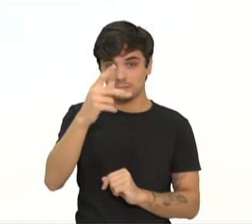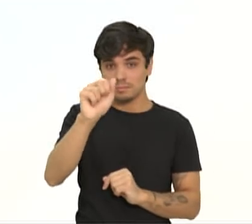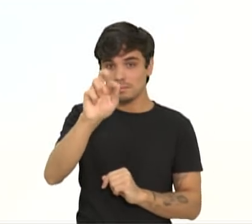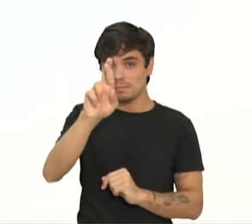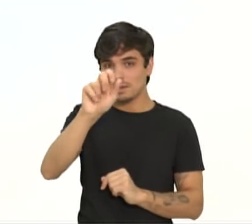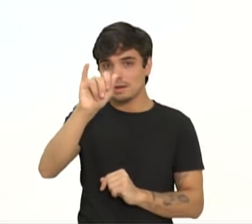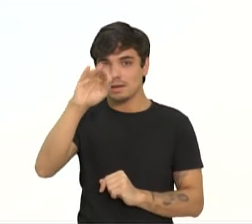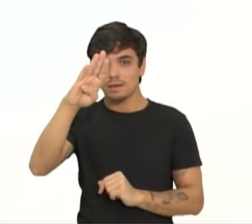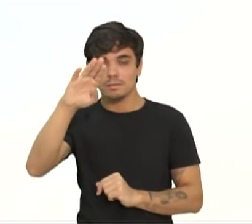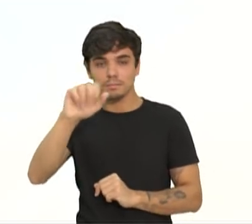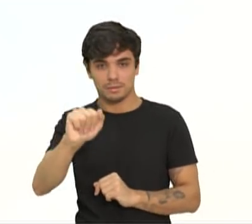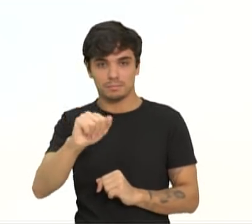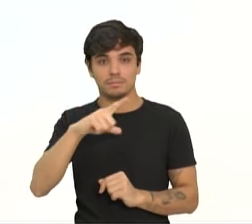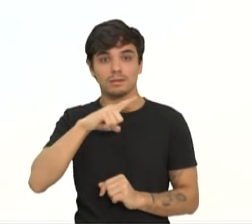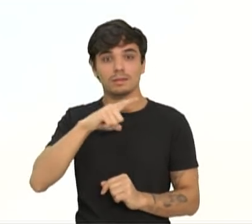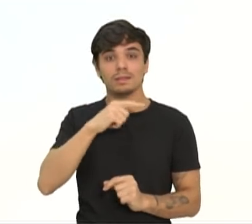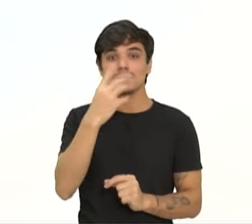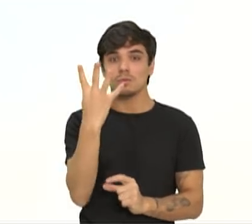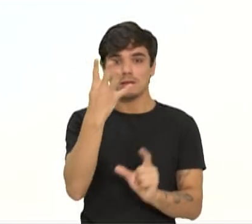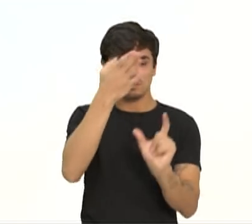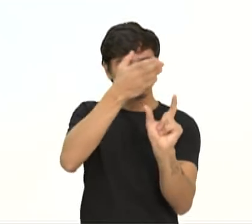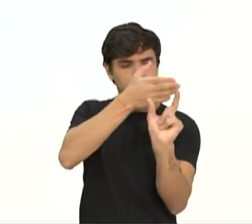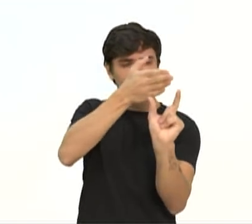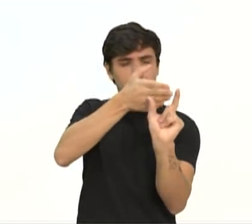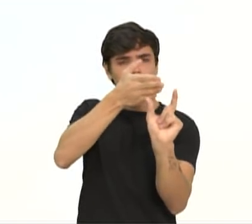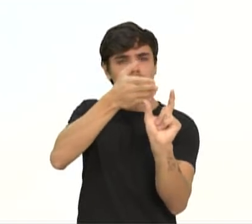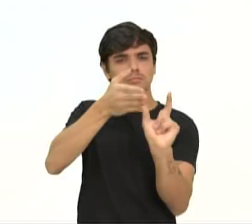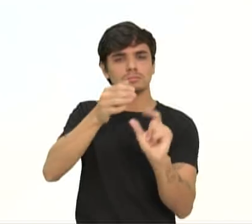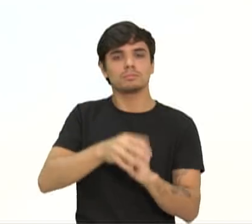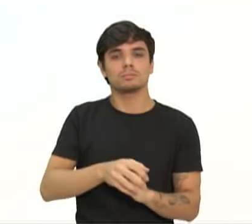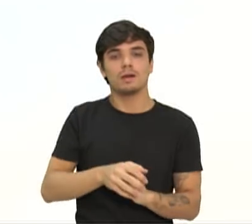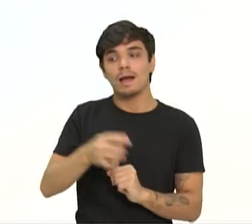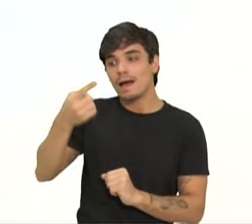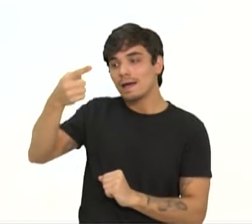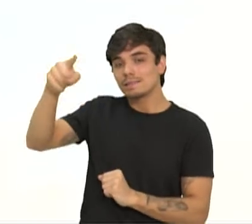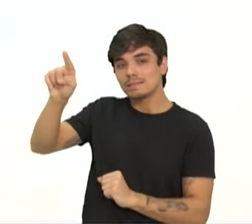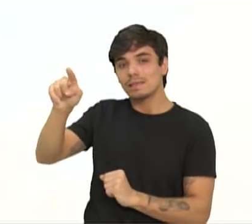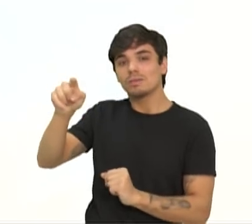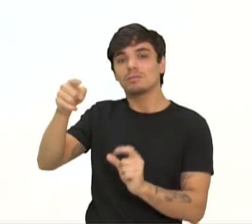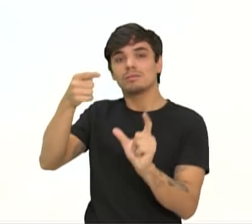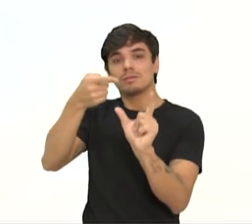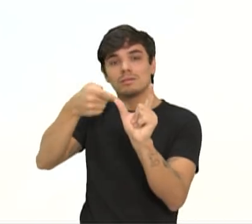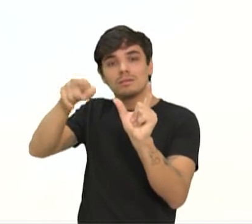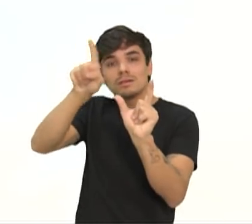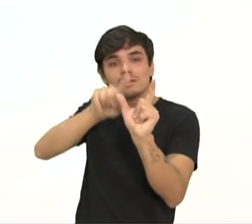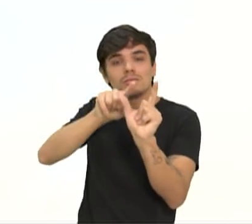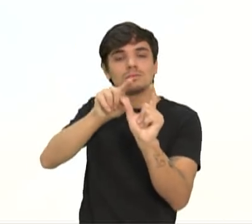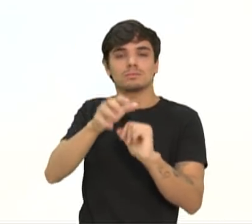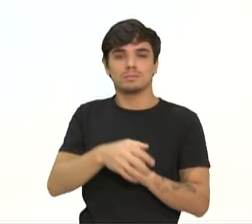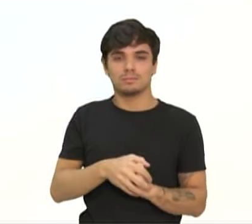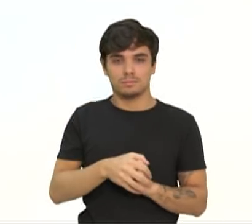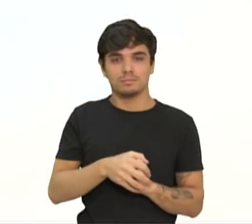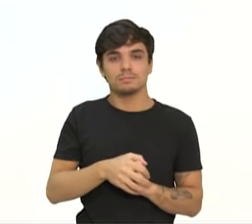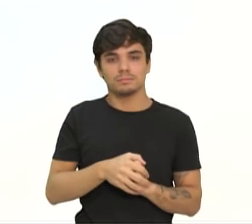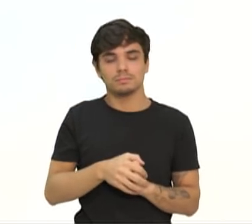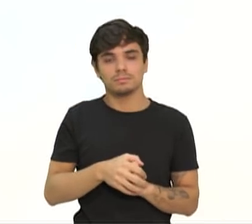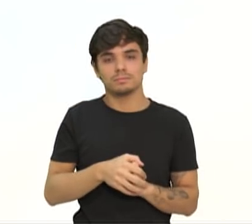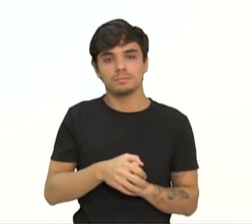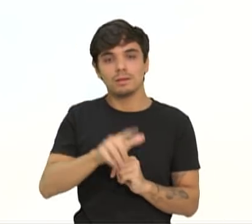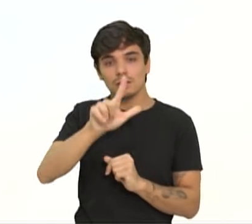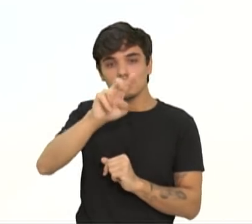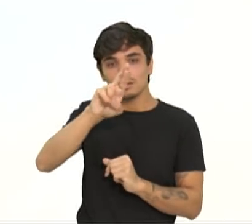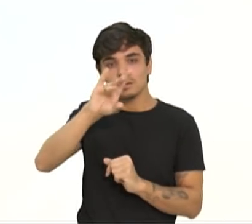Paraíba, nós temos 4 sílabas. O acento está na penúltima sílaba também, certo? Então,